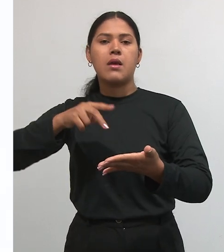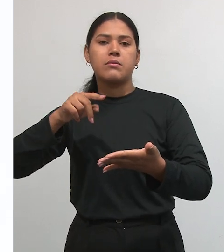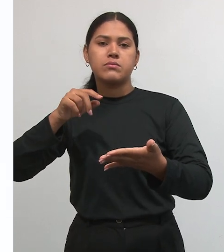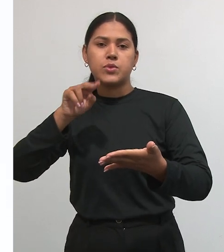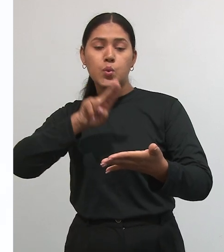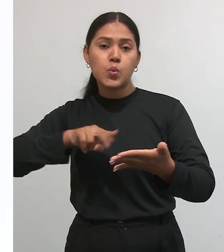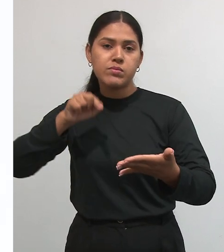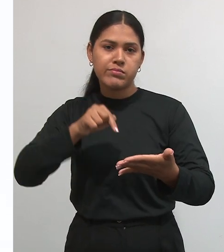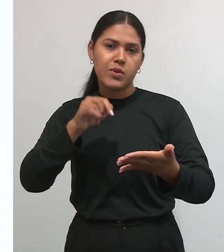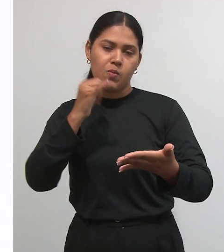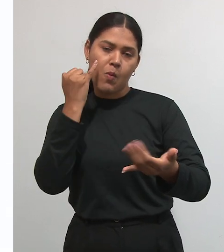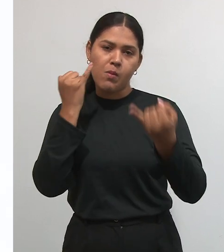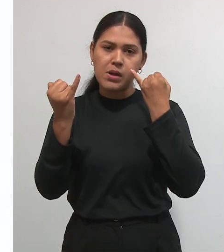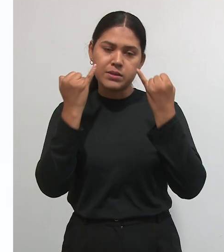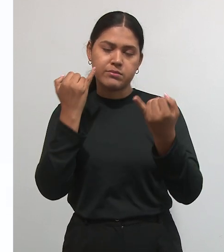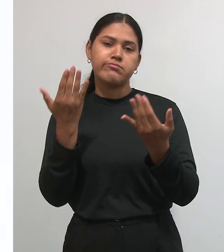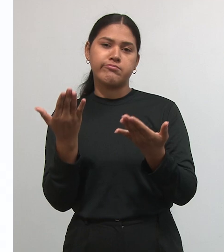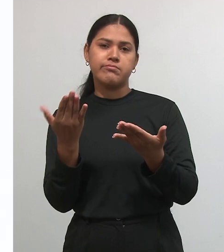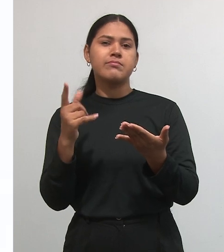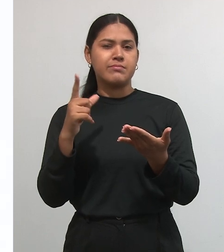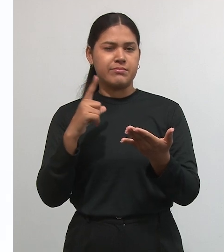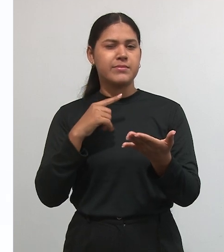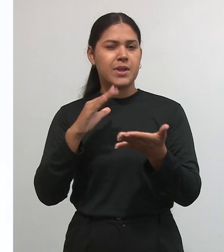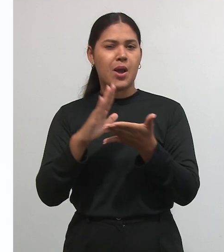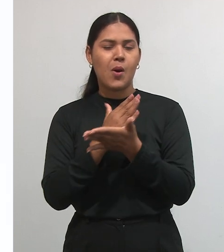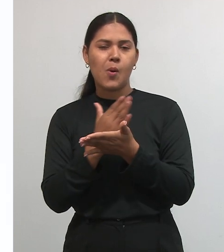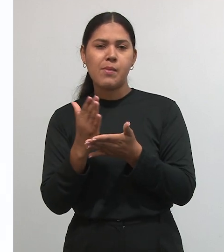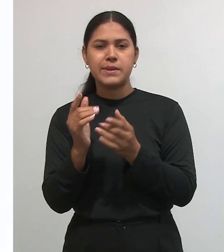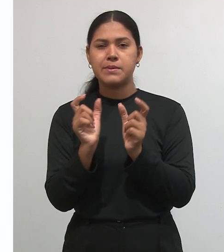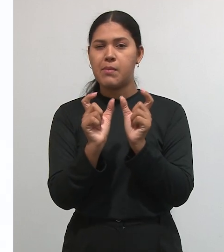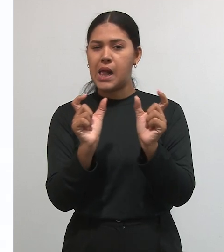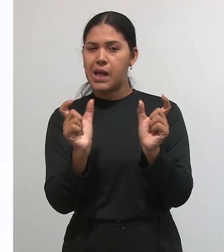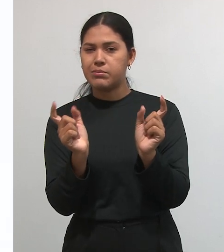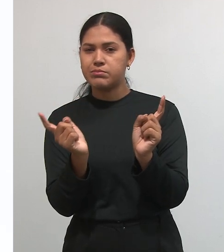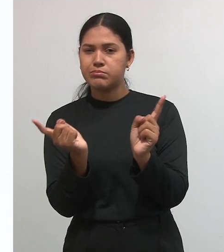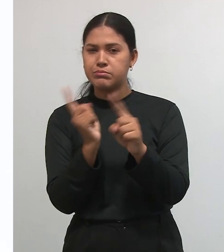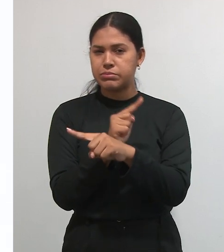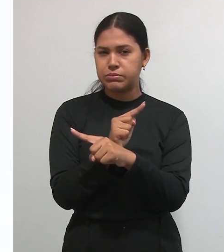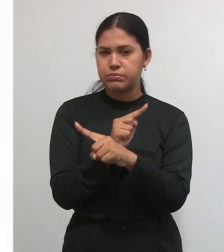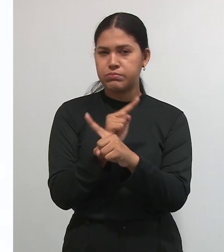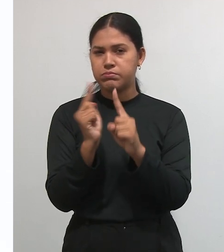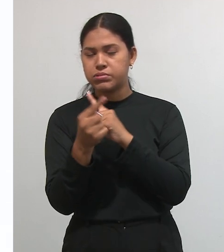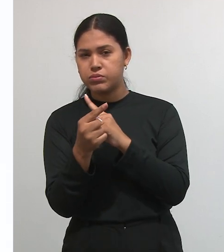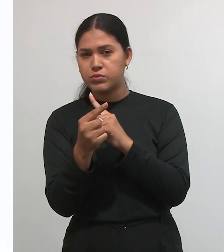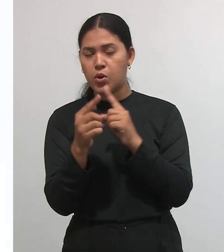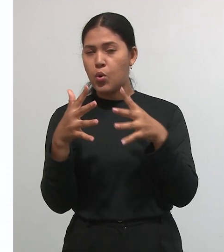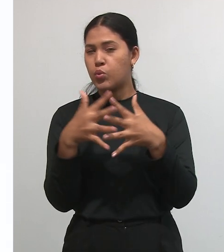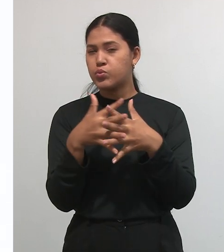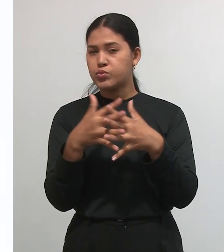E não, detalhe aqui, que tem muita pegadinha sobre isso, não pode ser apenas